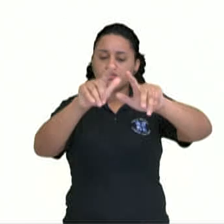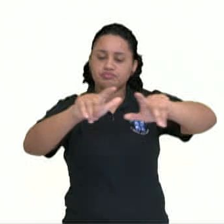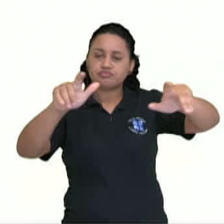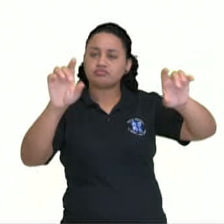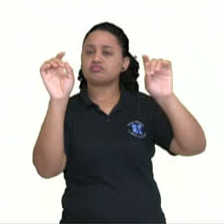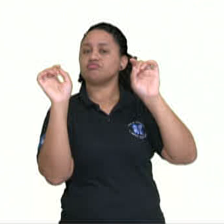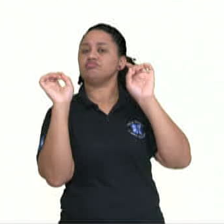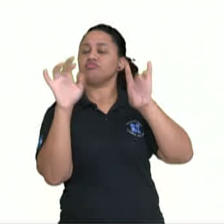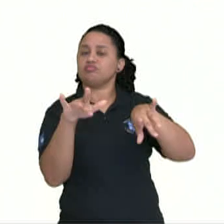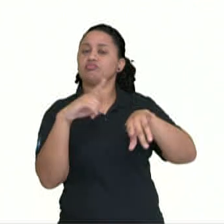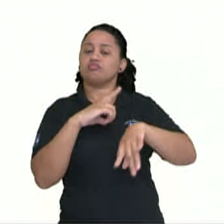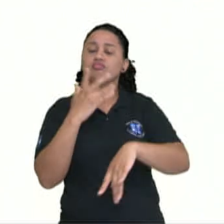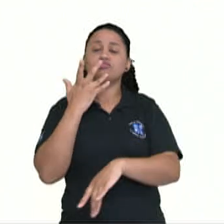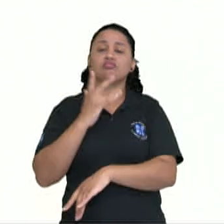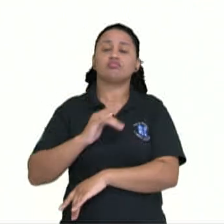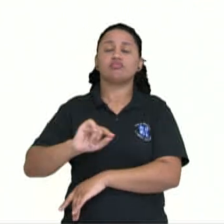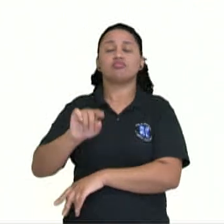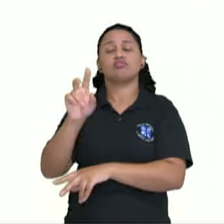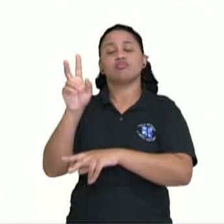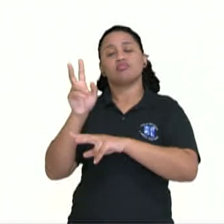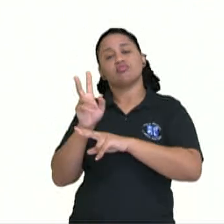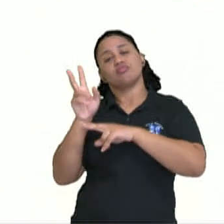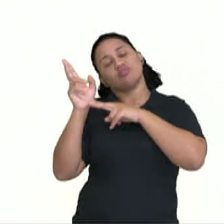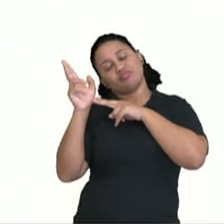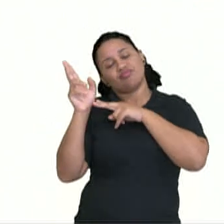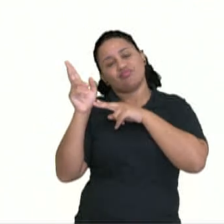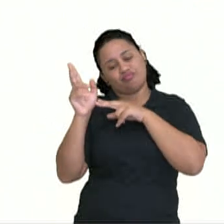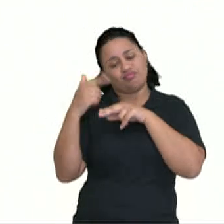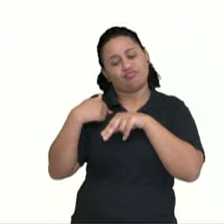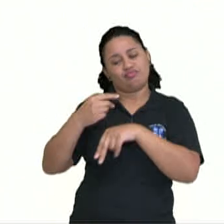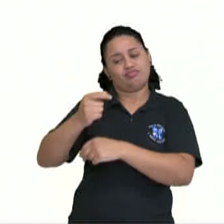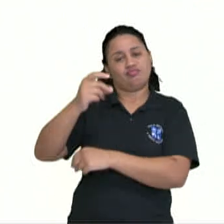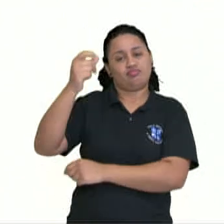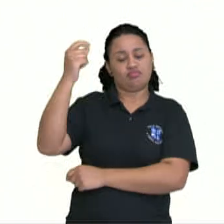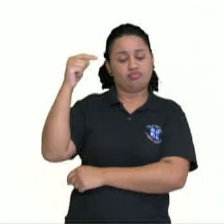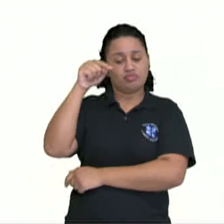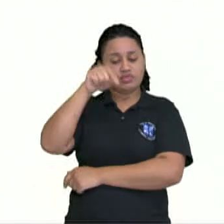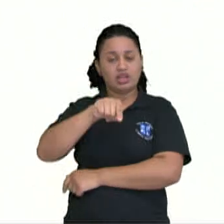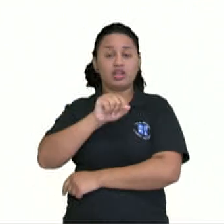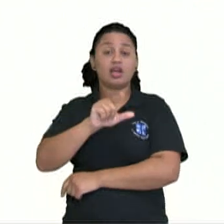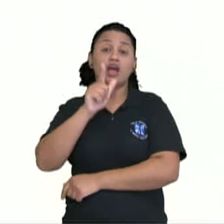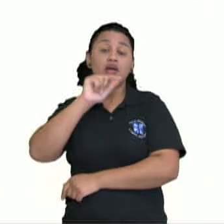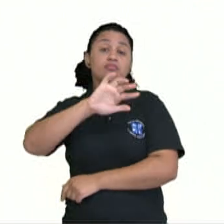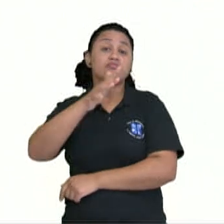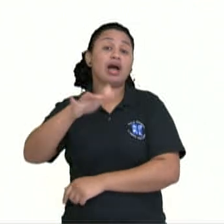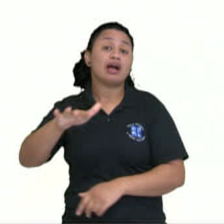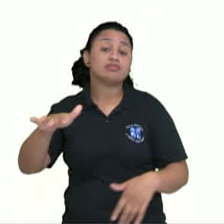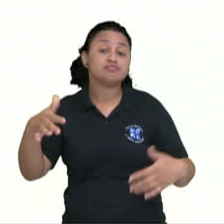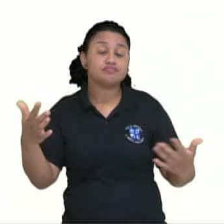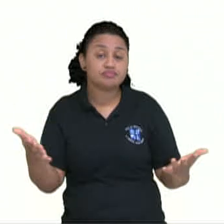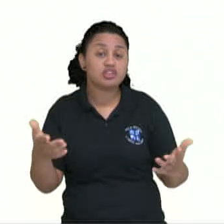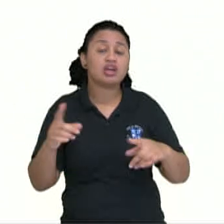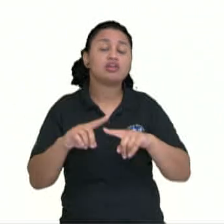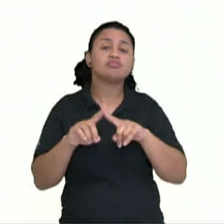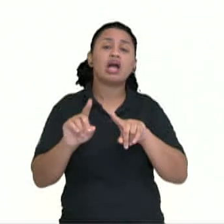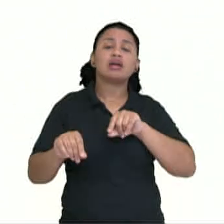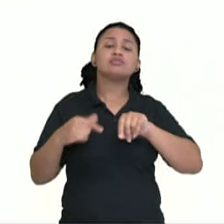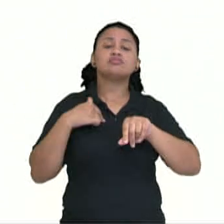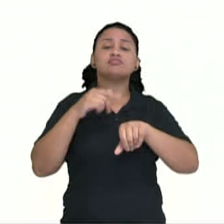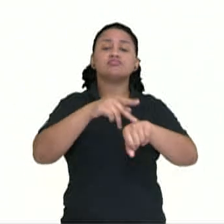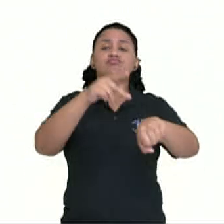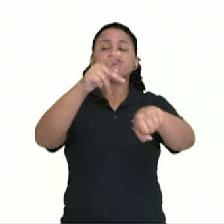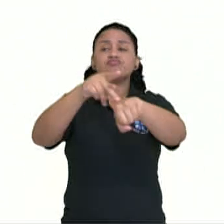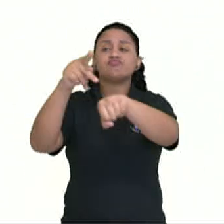abandonado, as crianças dormem. Antigamente, aqui era o mar. Nas grandes e negras